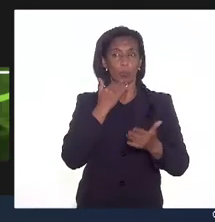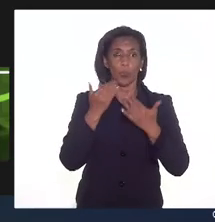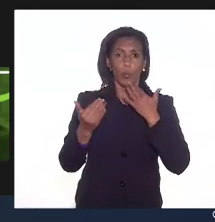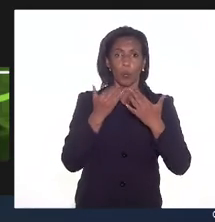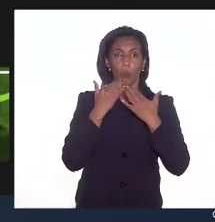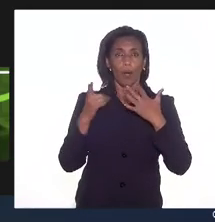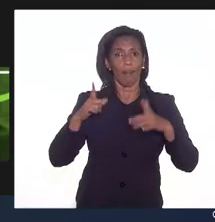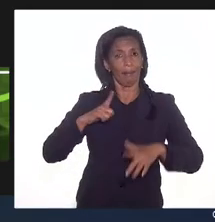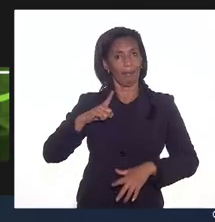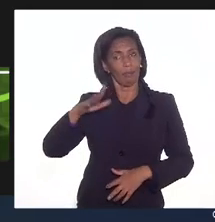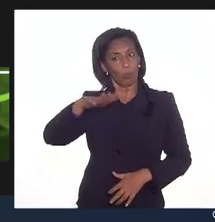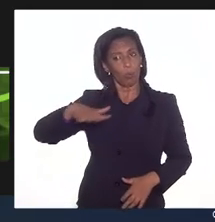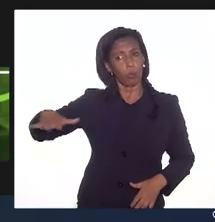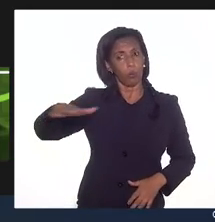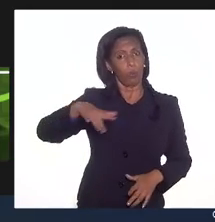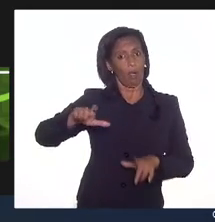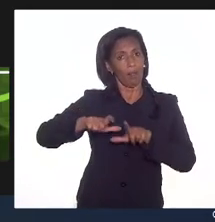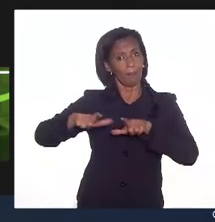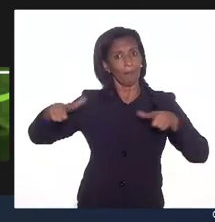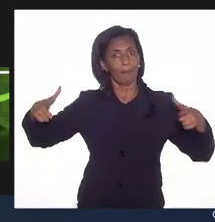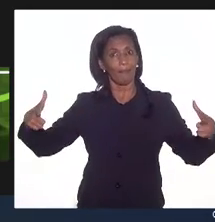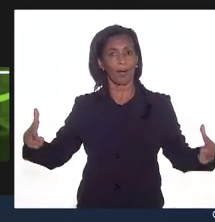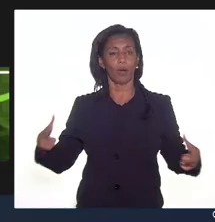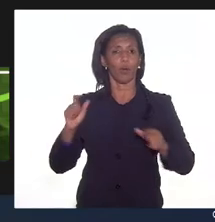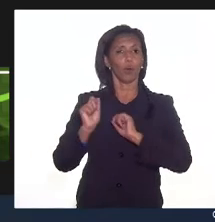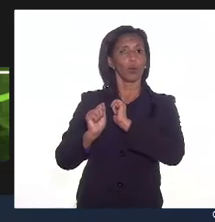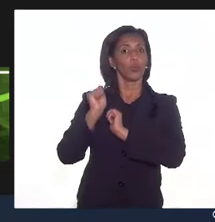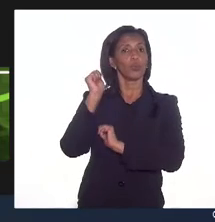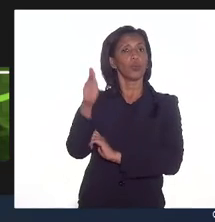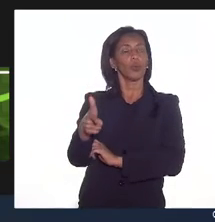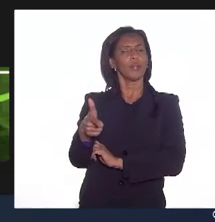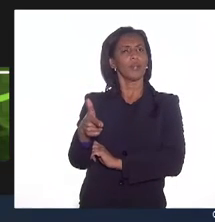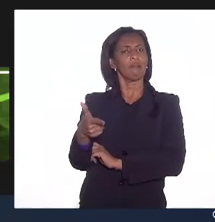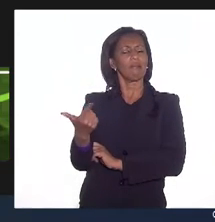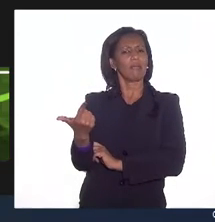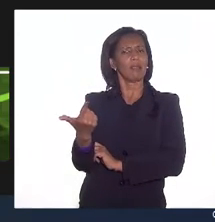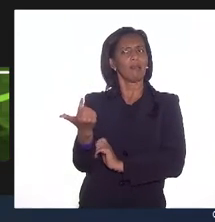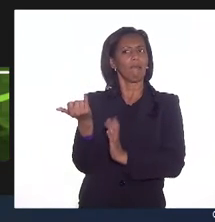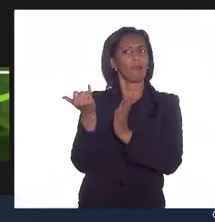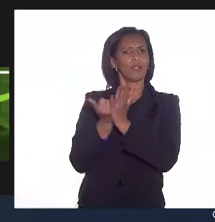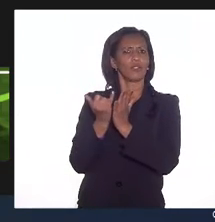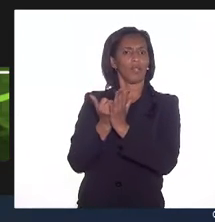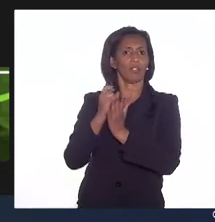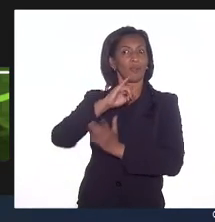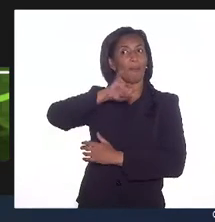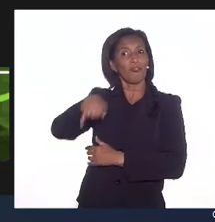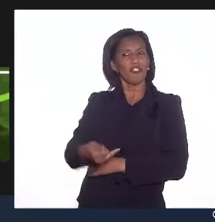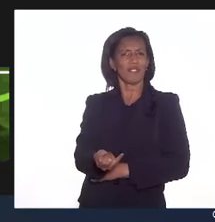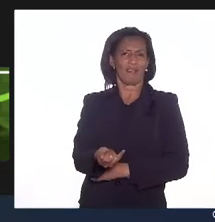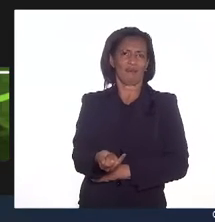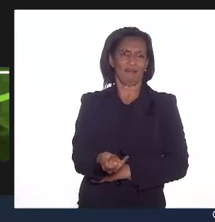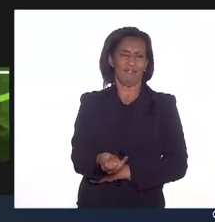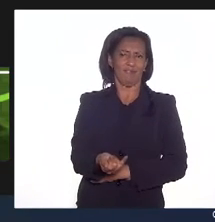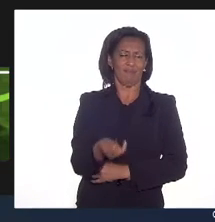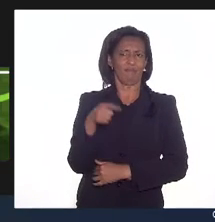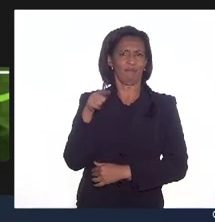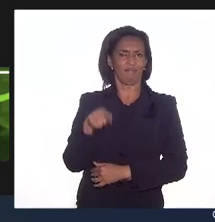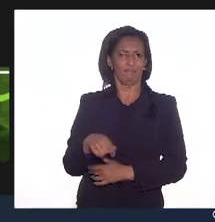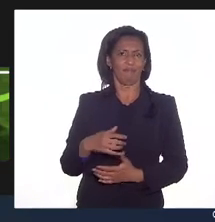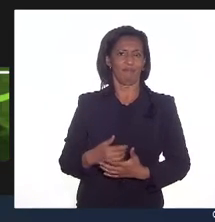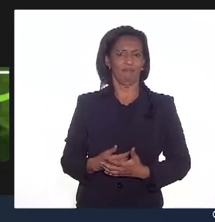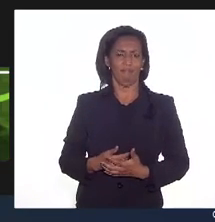no território ela é muito mais ampla do que os editais eu acho que a gente tem que aproveitar esse